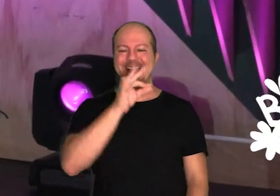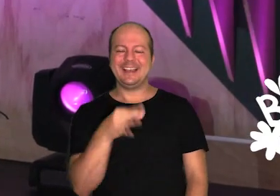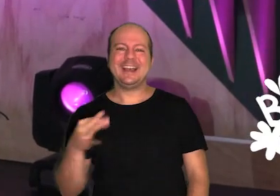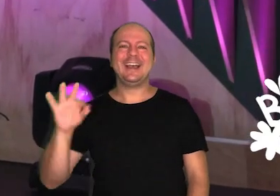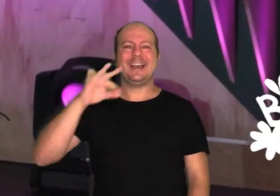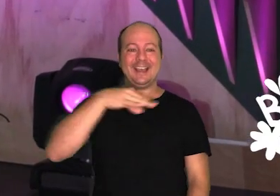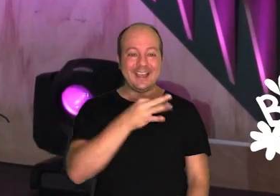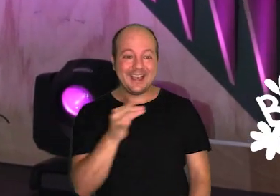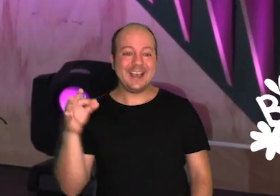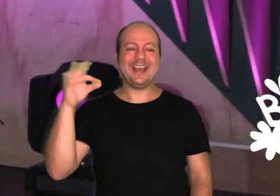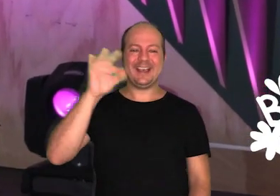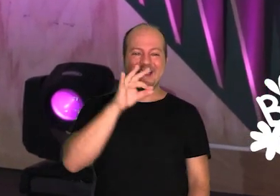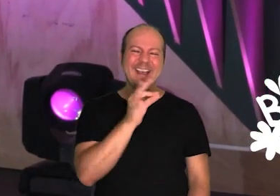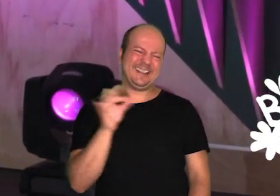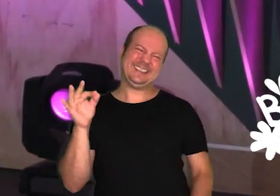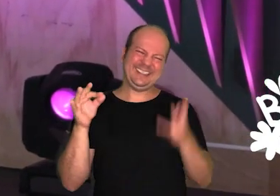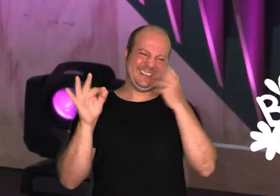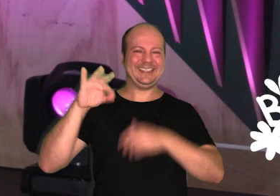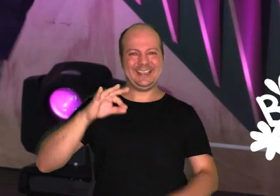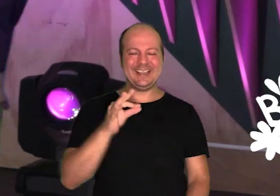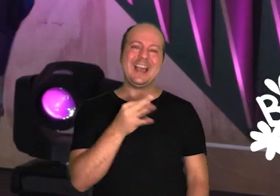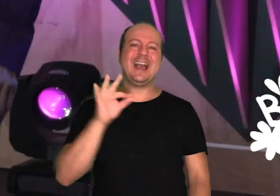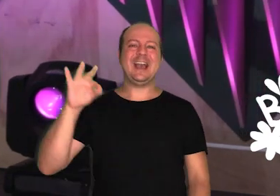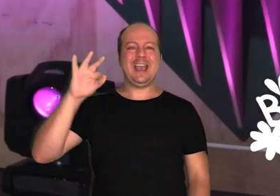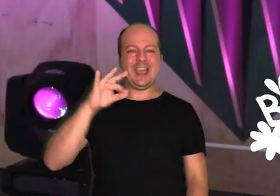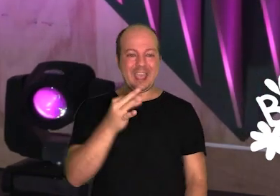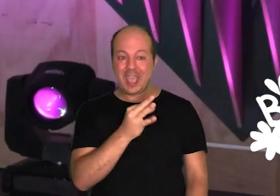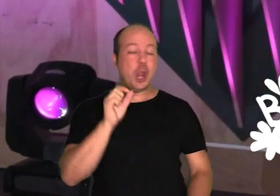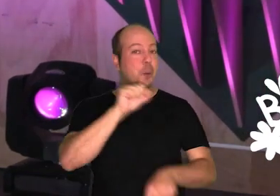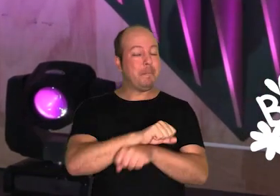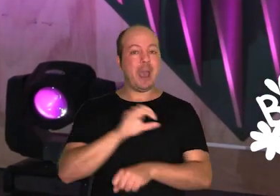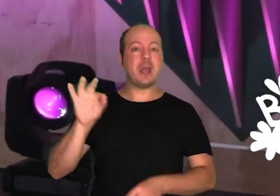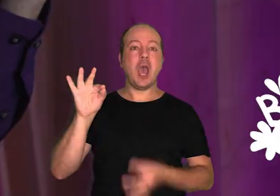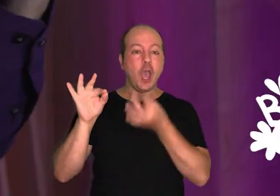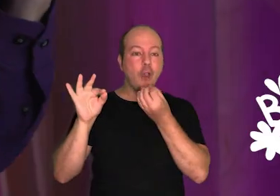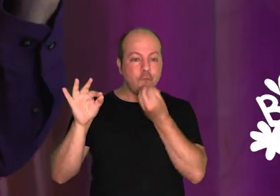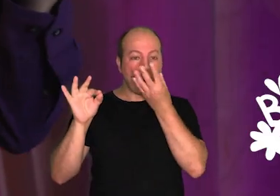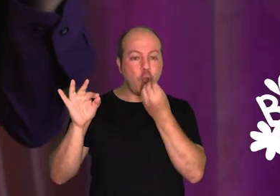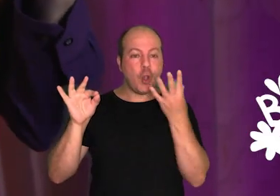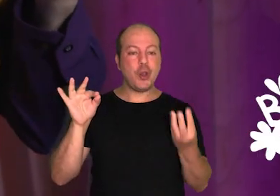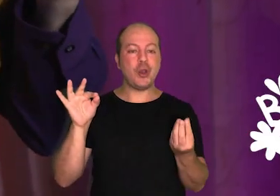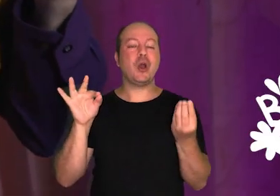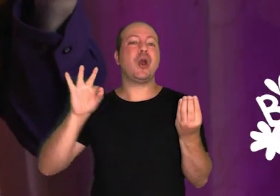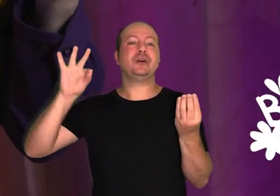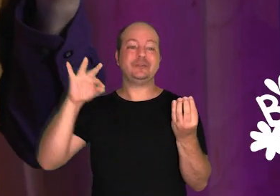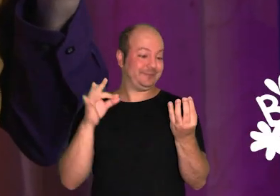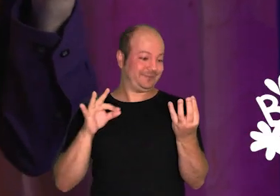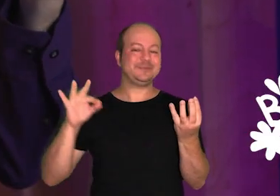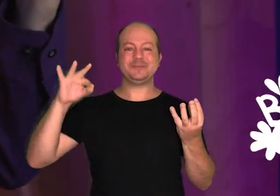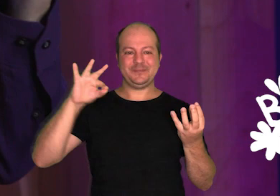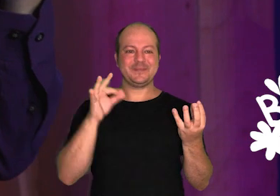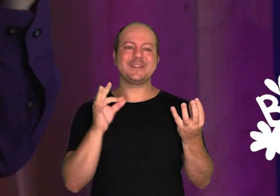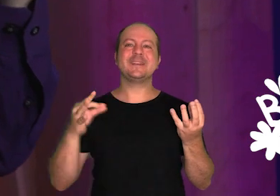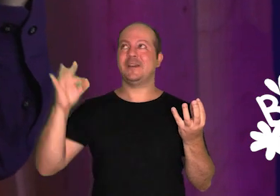gente. Olha só. E a borboleta balança e tem uma flor. Uma flor.